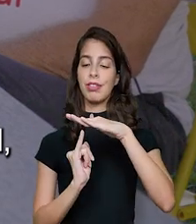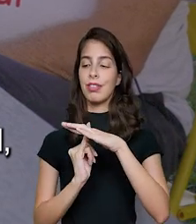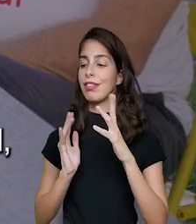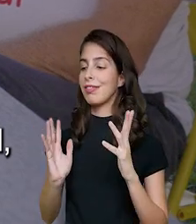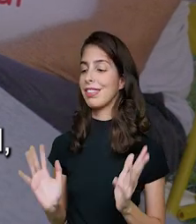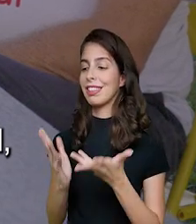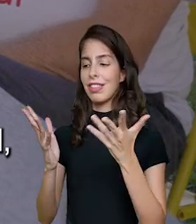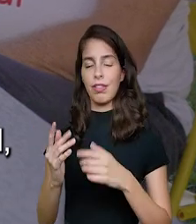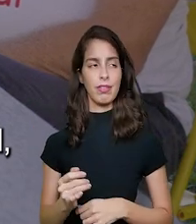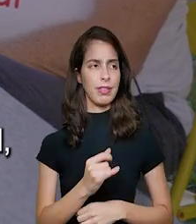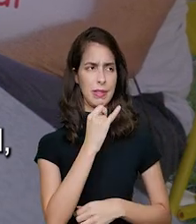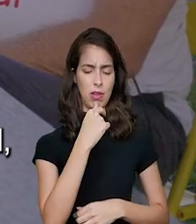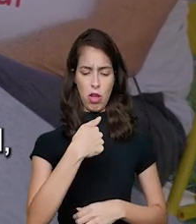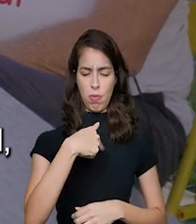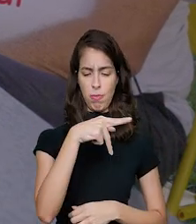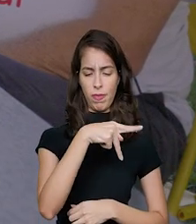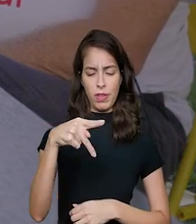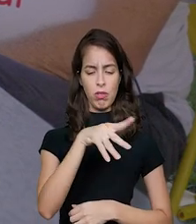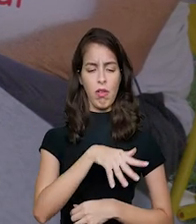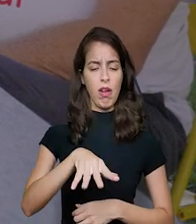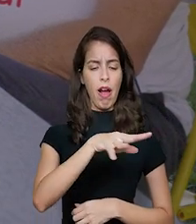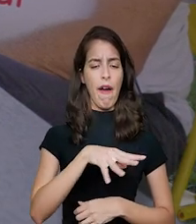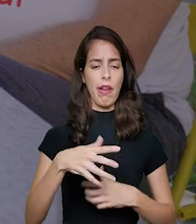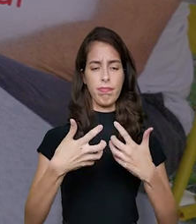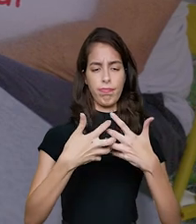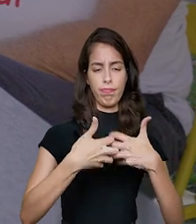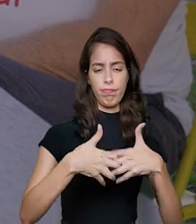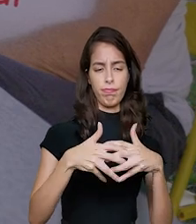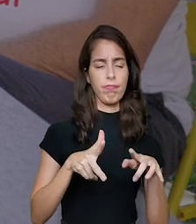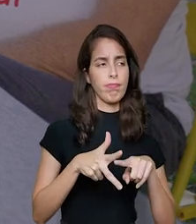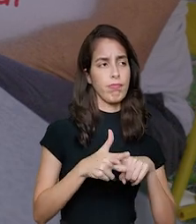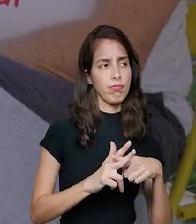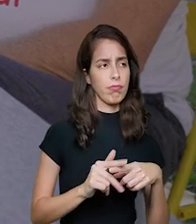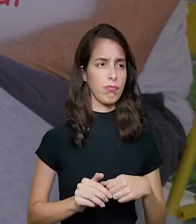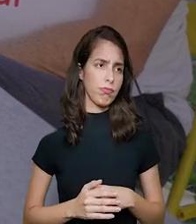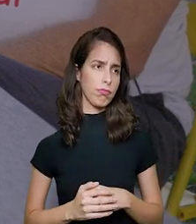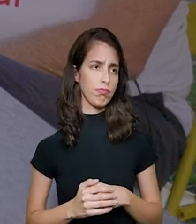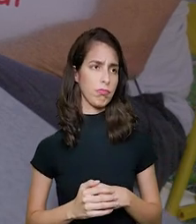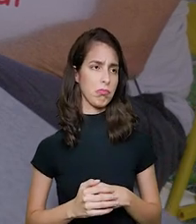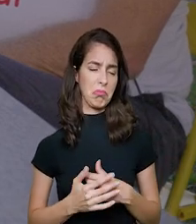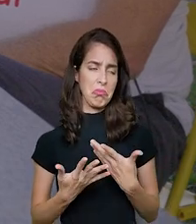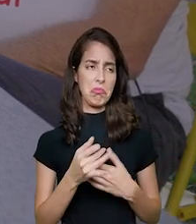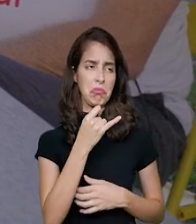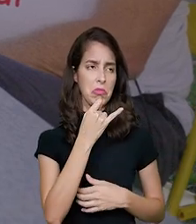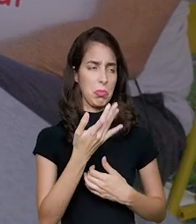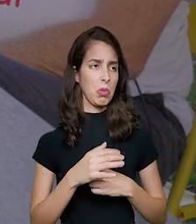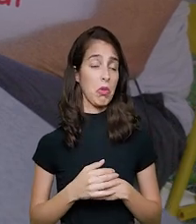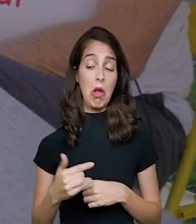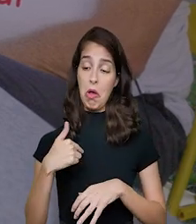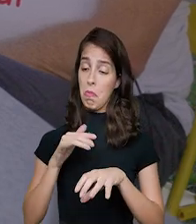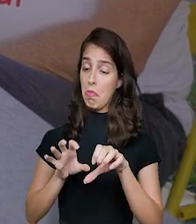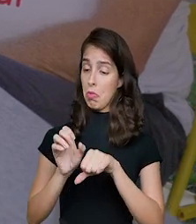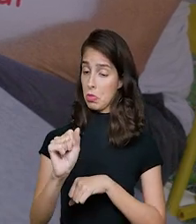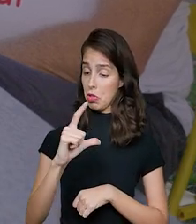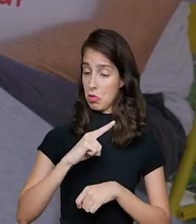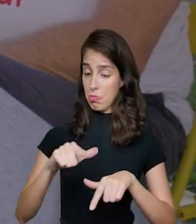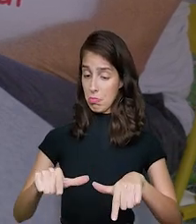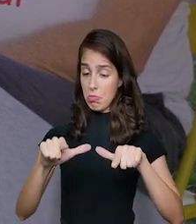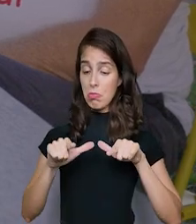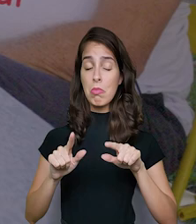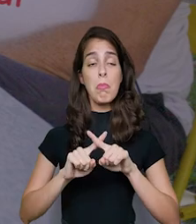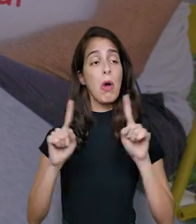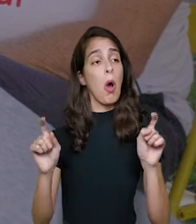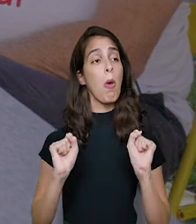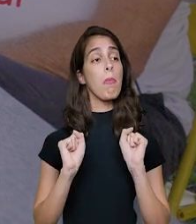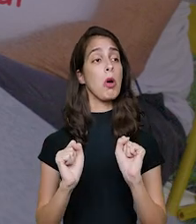eu professor sou professor de mecânica de fabricação mecânica eh e eu com a minha com a minha formação eu posso de